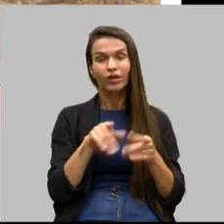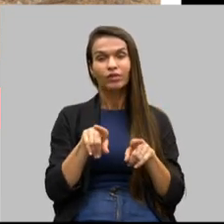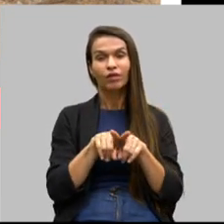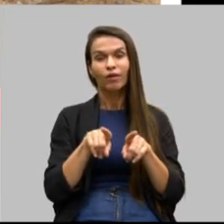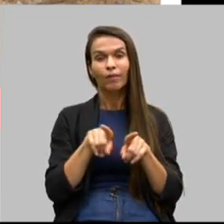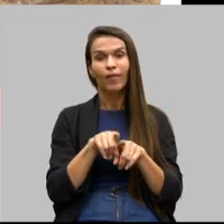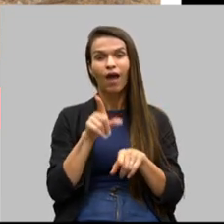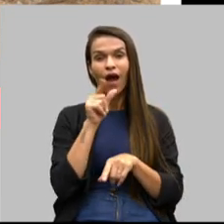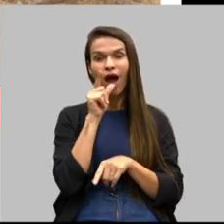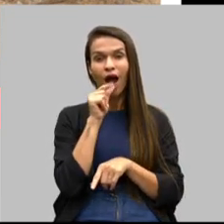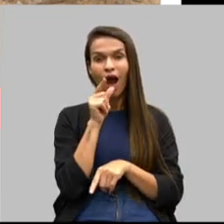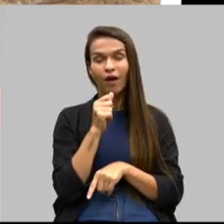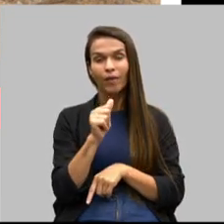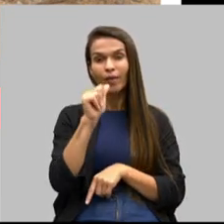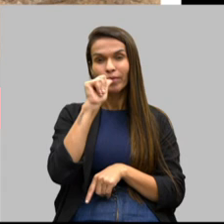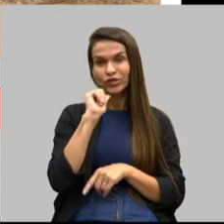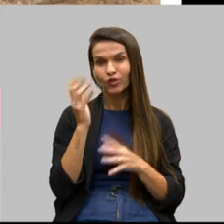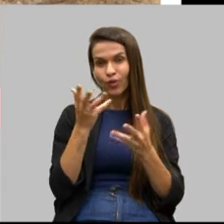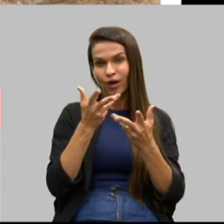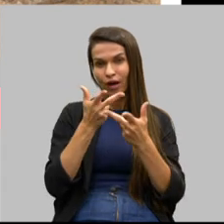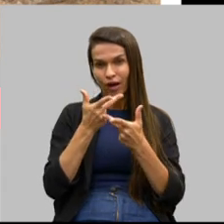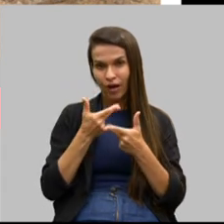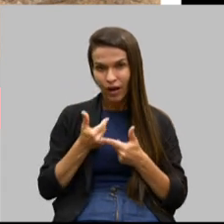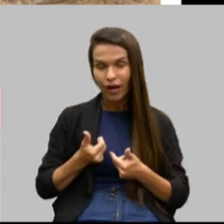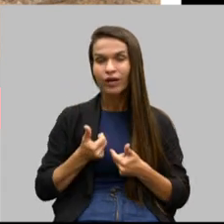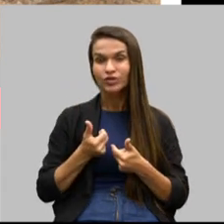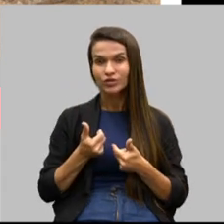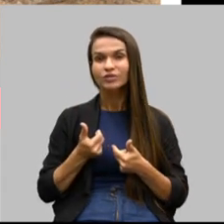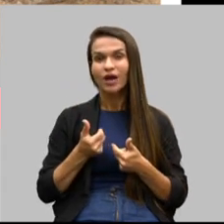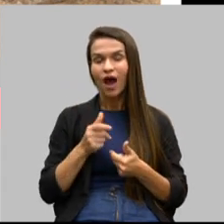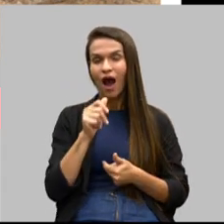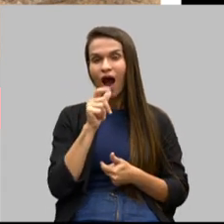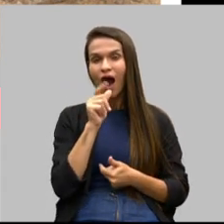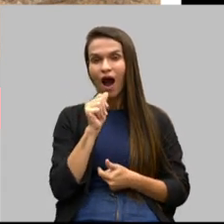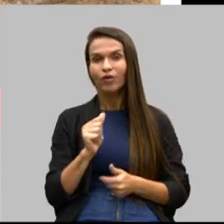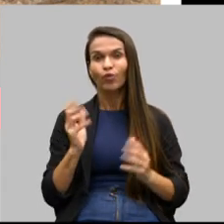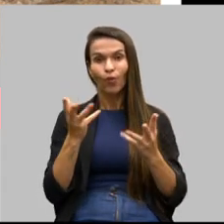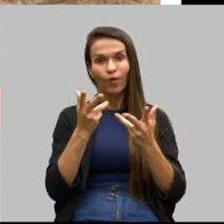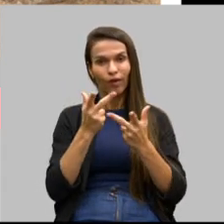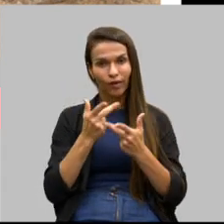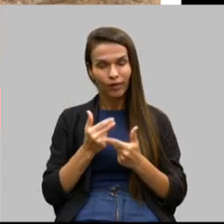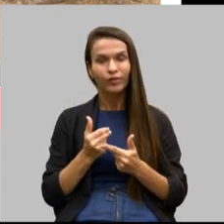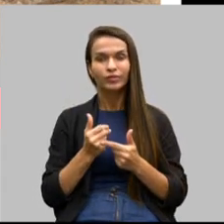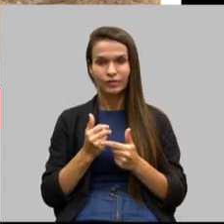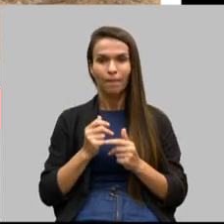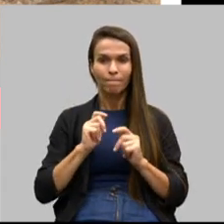Água de qualidade, não só água, mas água de qualidade para consumo humano.